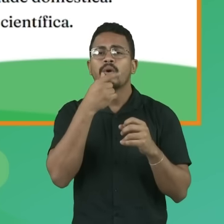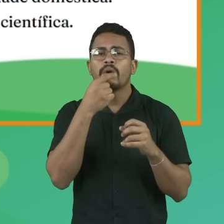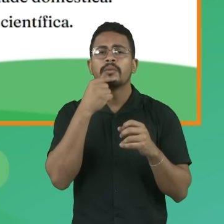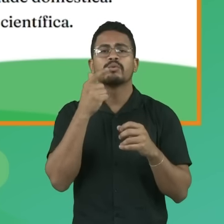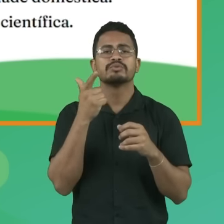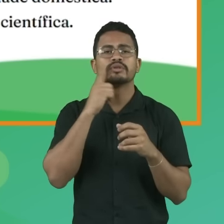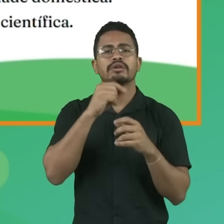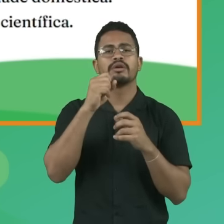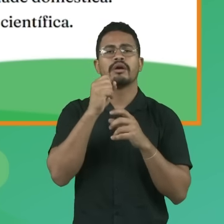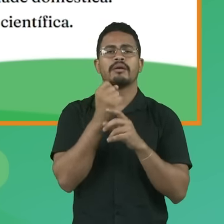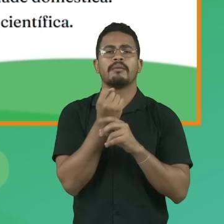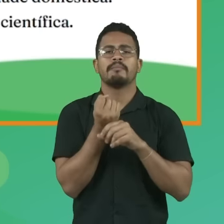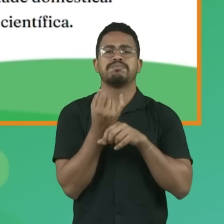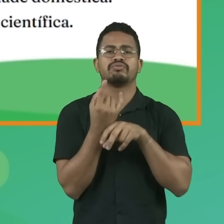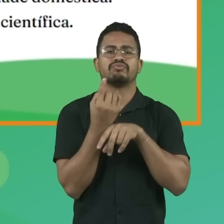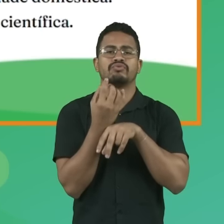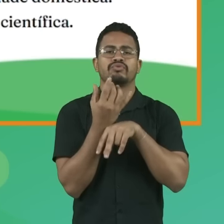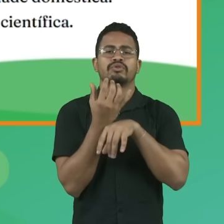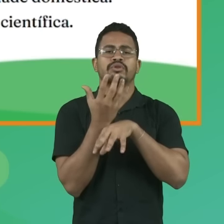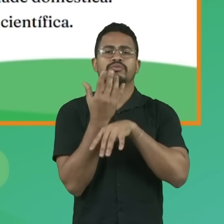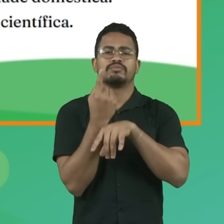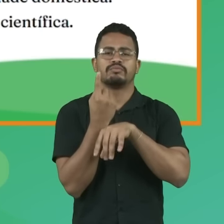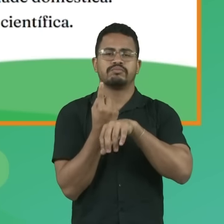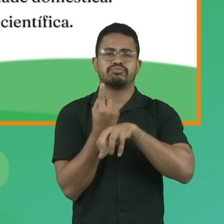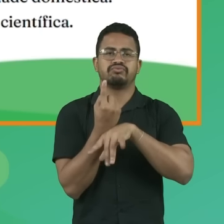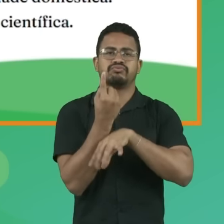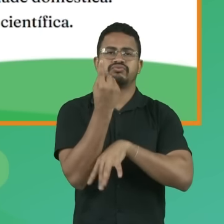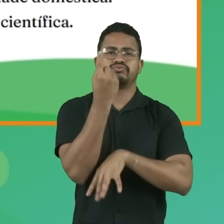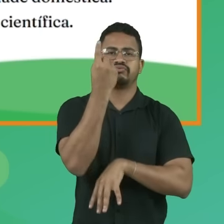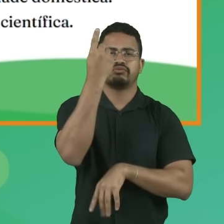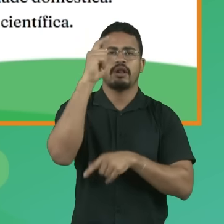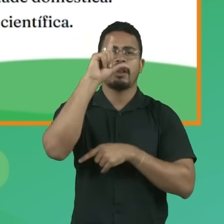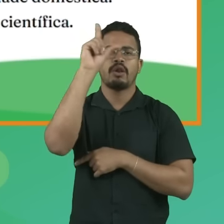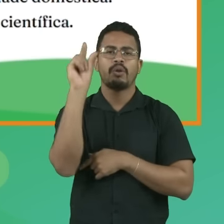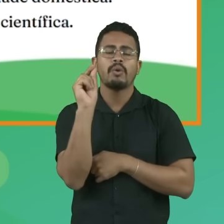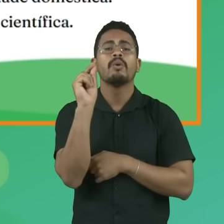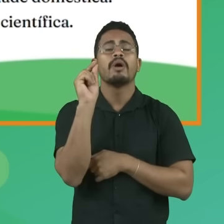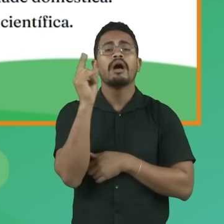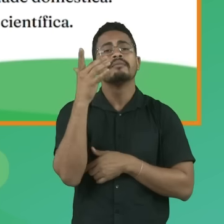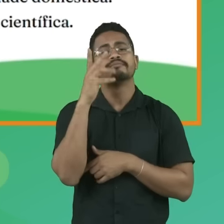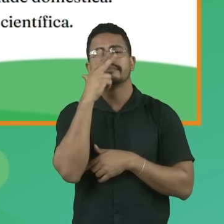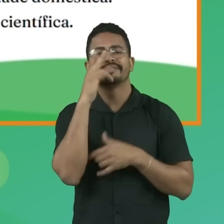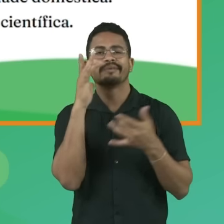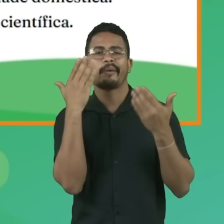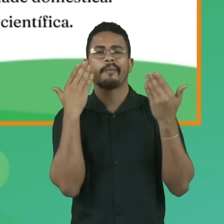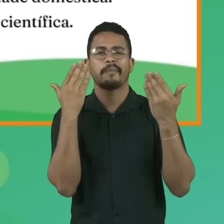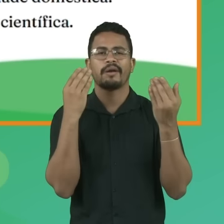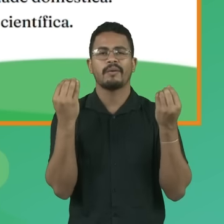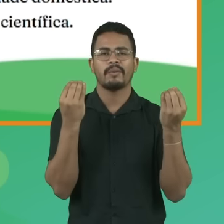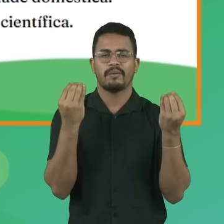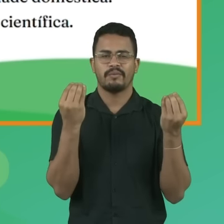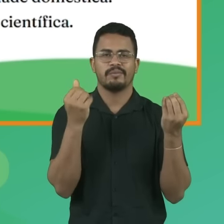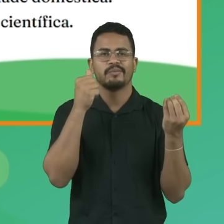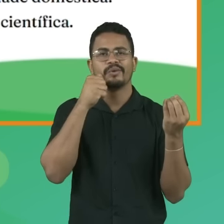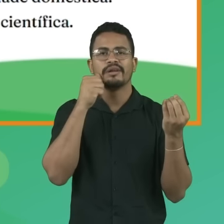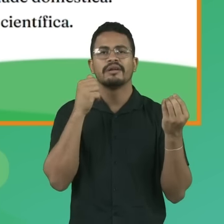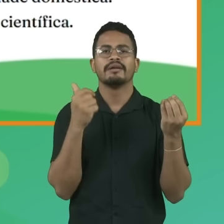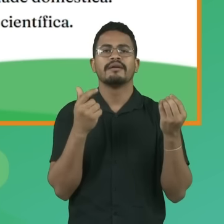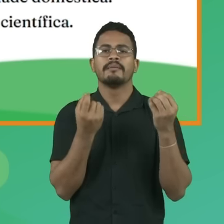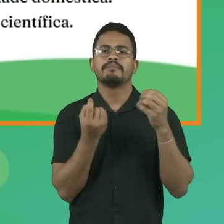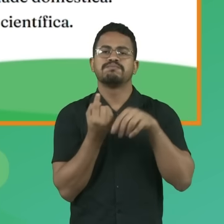homem chegando à Lua. Então, fizeram essa associação aí com a imagem da mulher chegando à Lua, a mulher do futuro, para limpar, né? Olha aí.